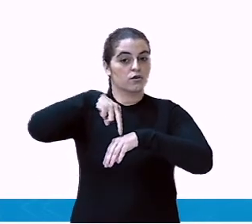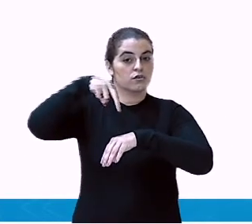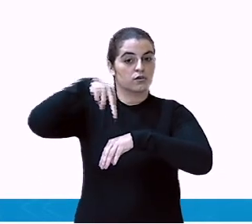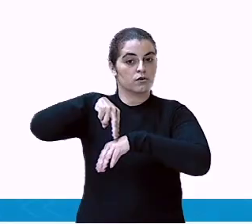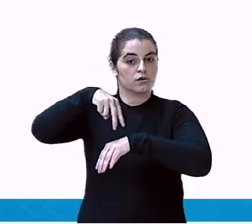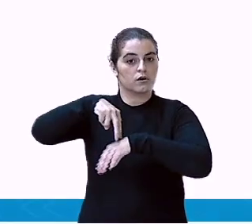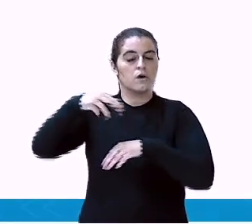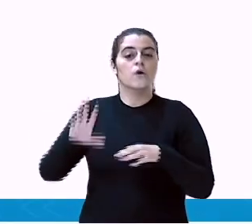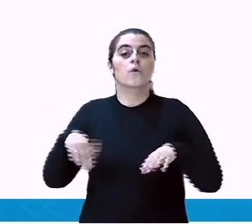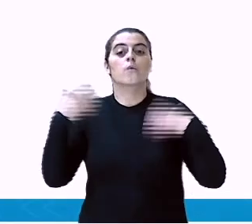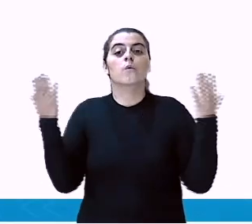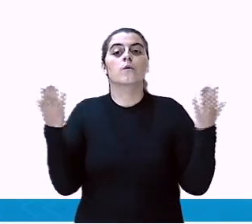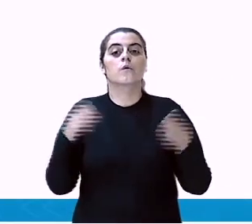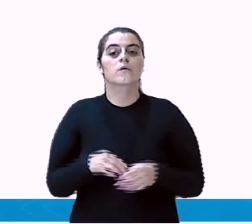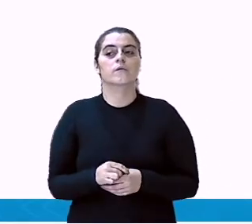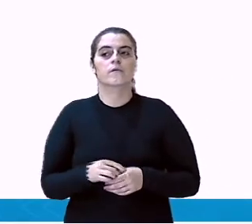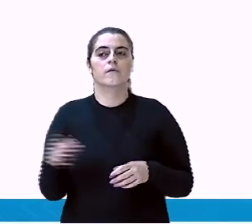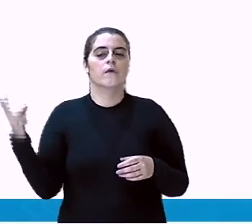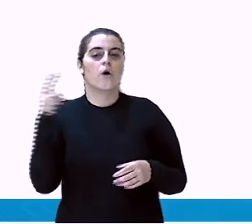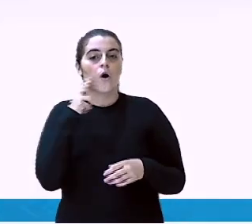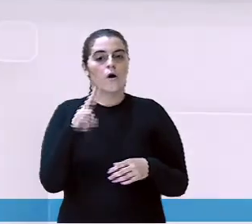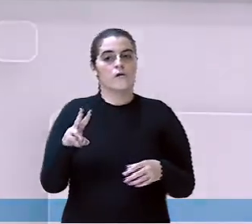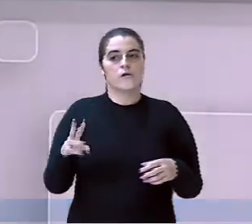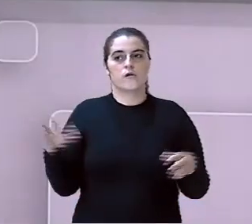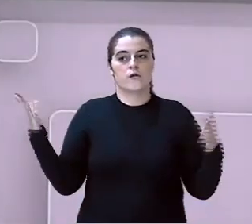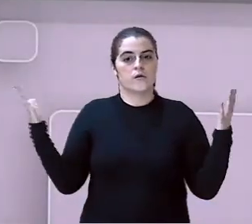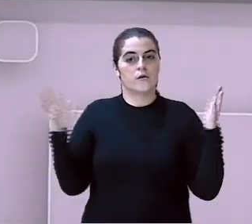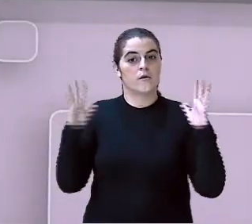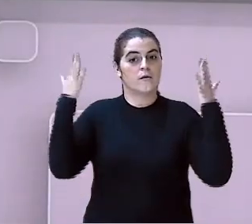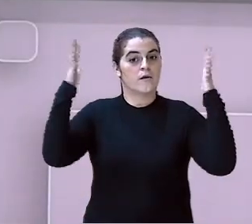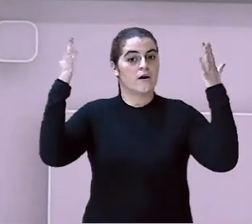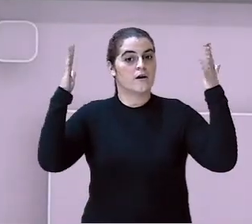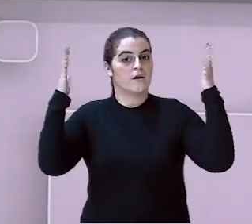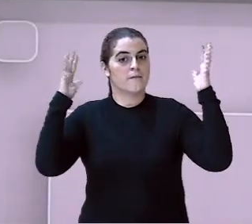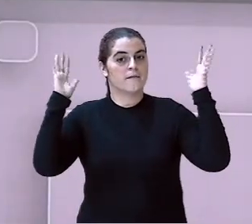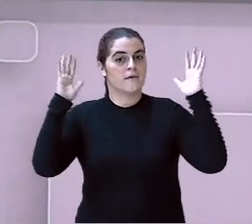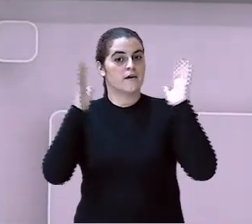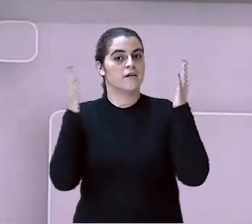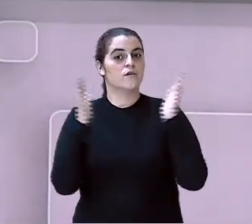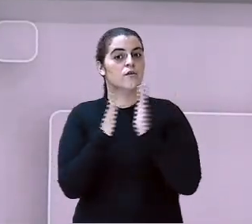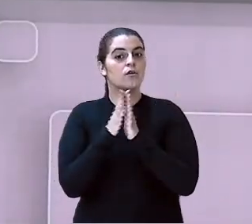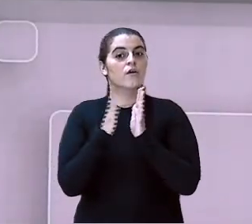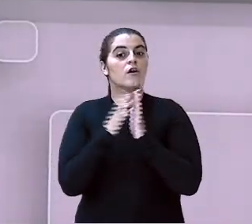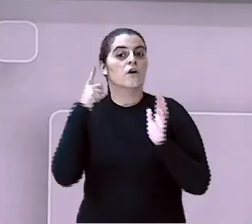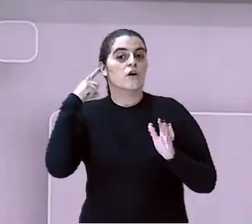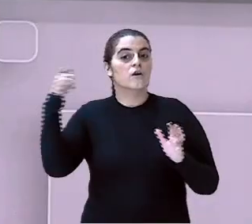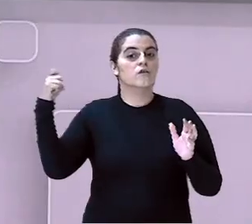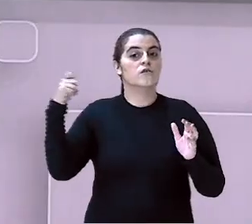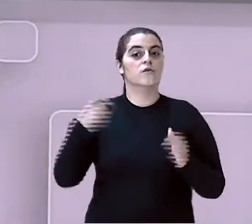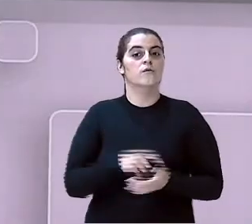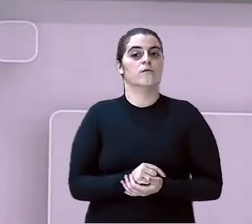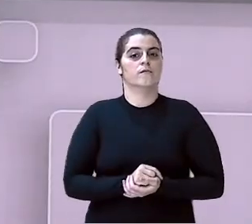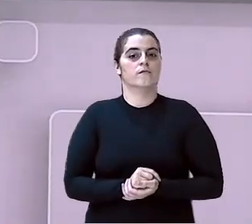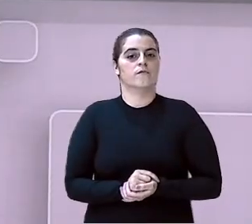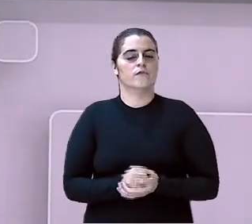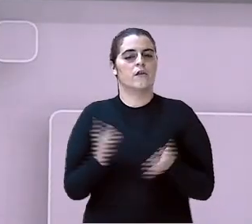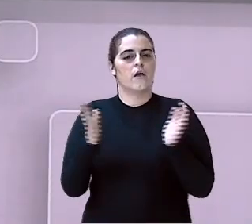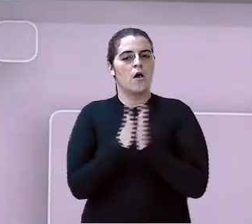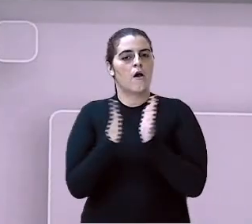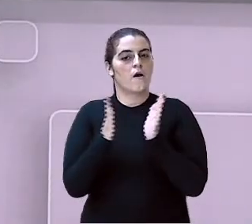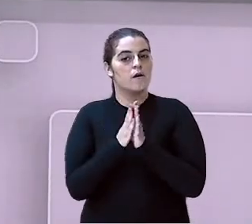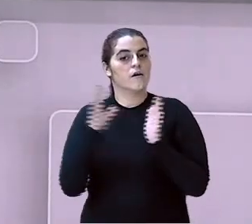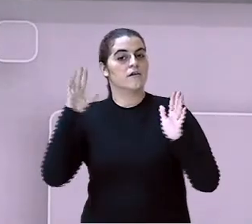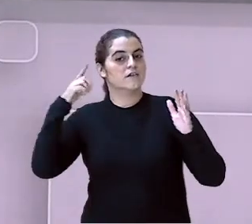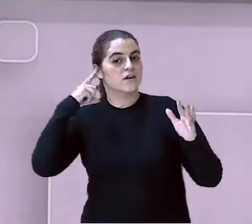sons as mãos podem fazer? Ó. Quando você quer aplaudir, né? Você quer falar,